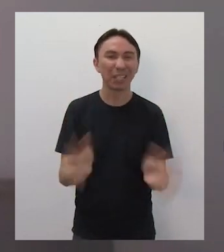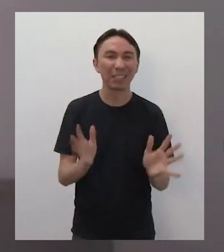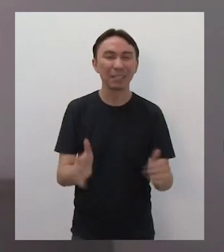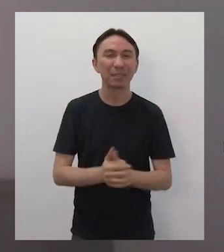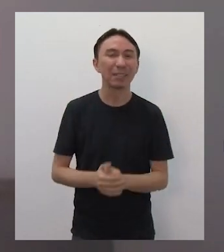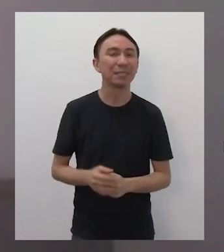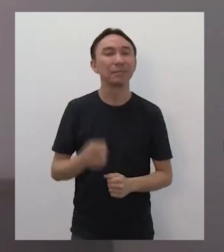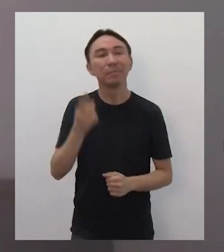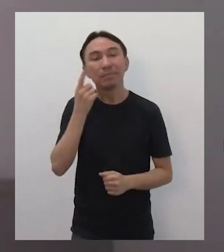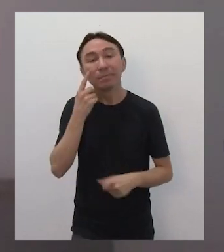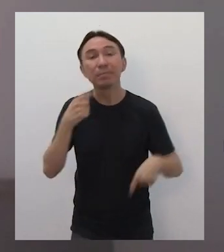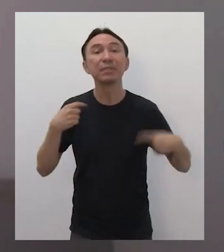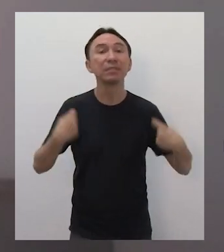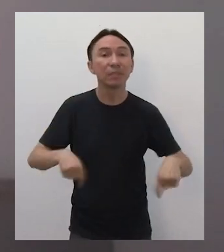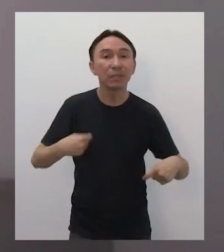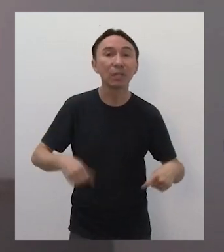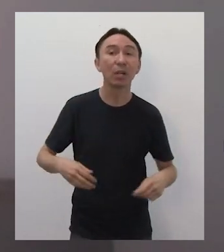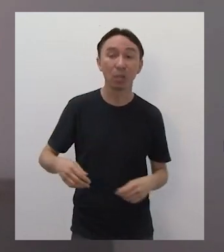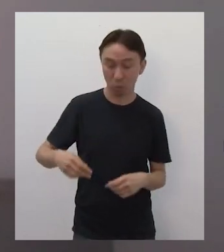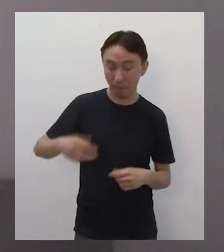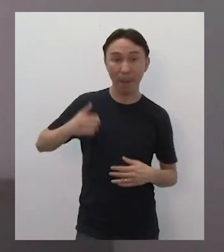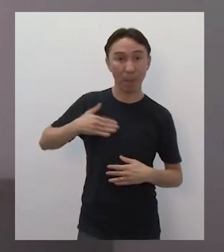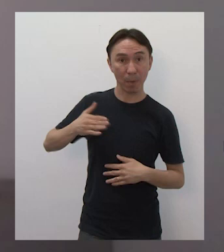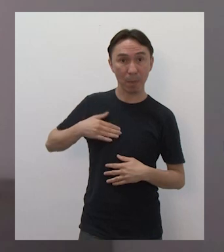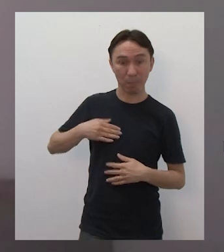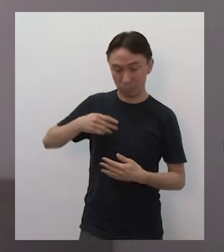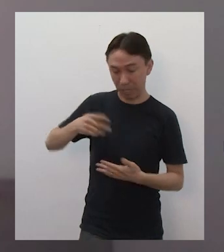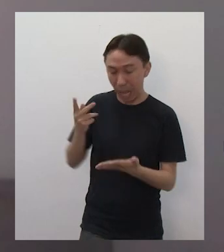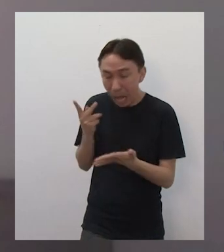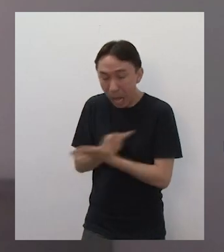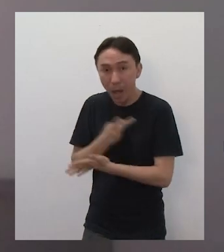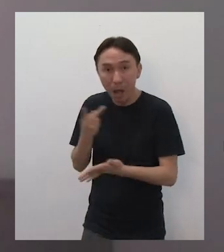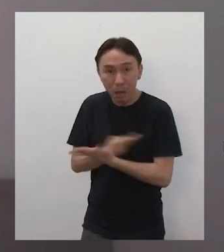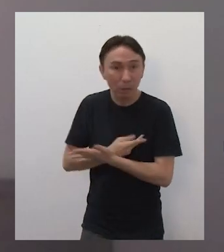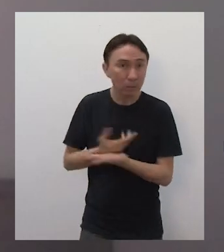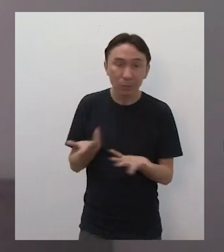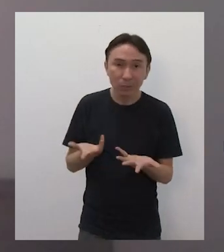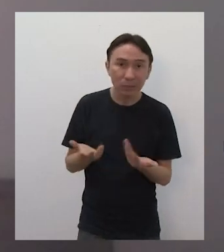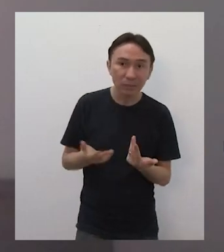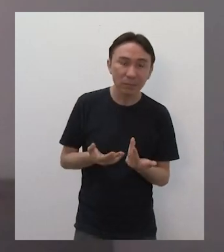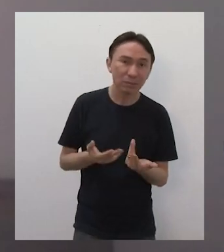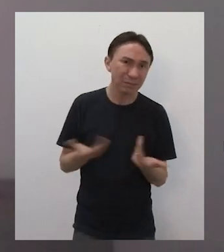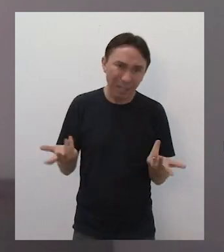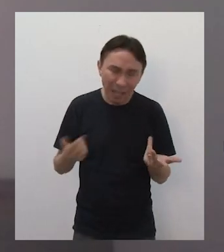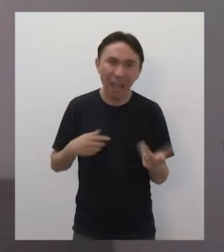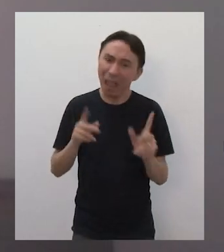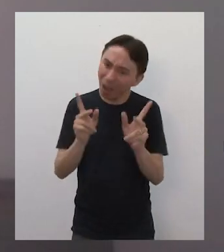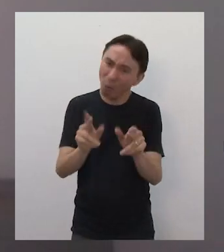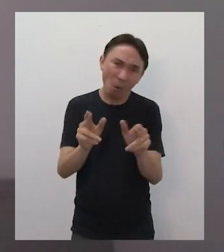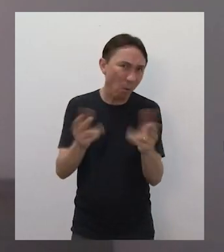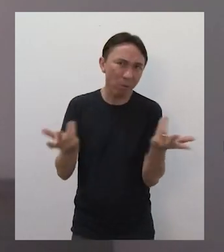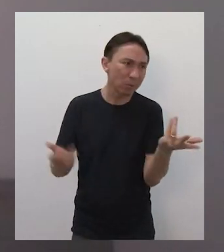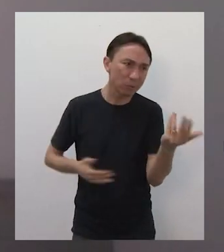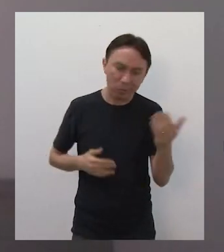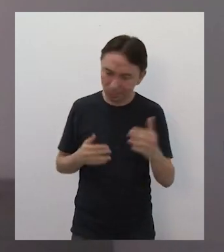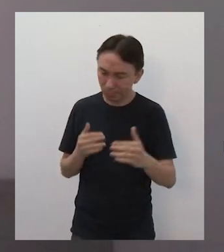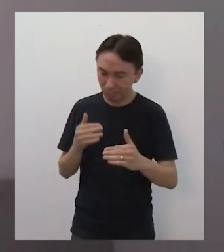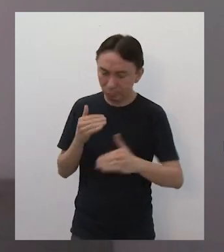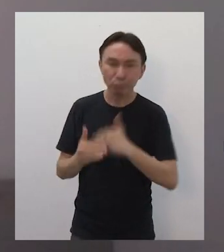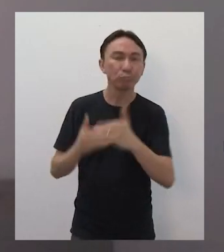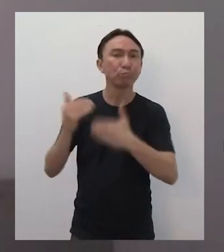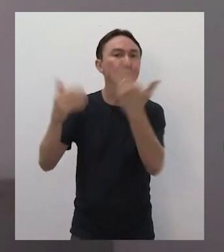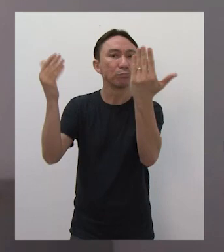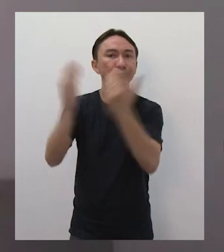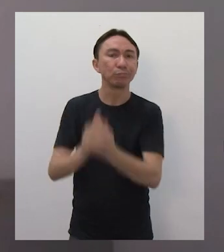melhor com o erro, com os nossos erros e os dos outros. Ver como uma maneira de crescimento, né? Quando a gente, por exemplo, o